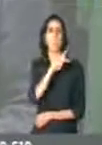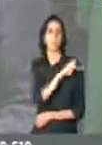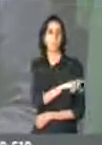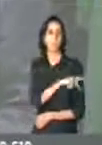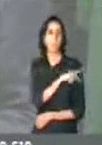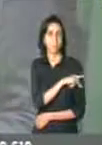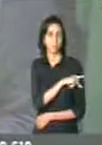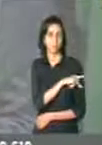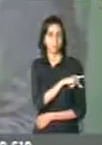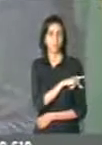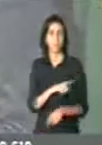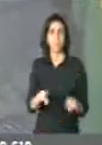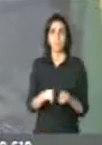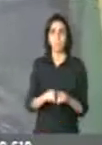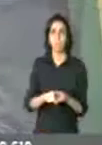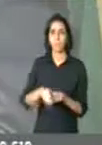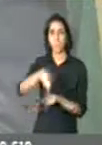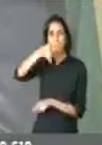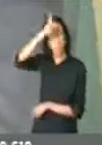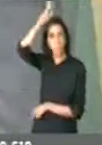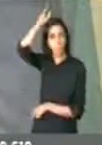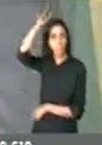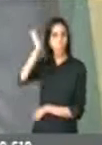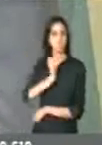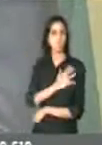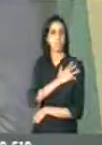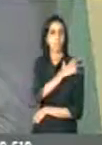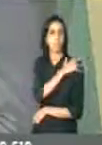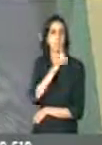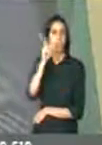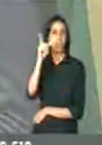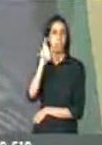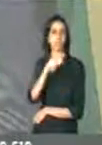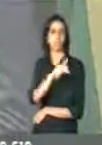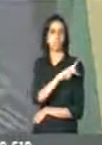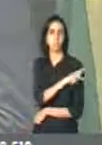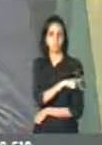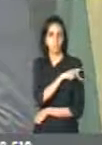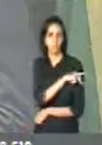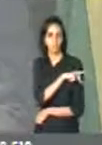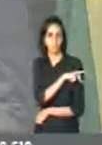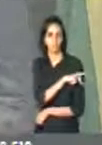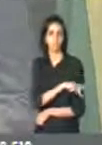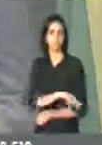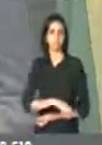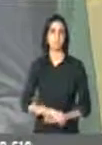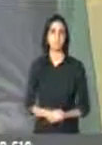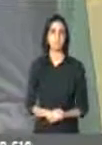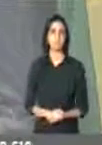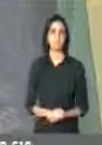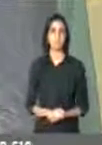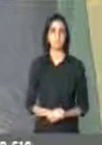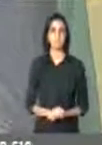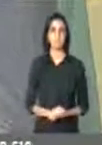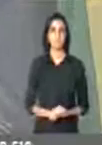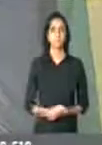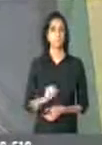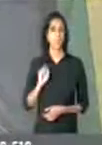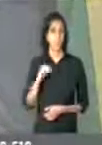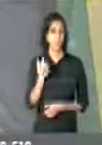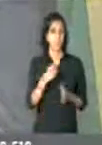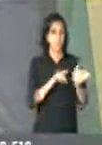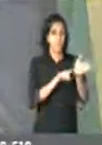o Corpo de Bombeiros Militares do Estado do Piauí. Nós, se fizermos uma pesquisa de